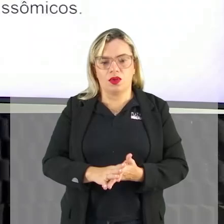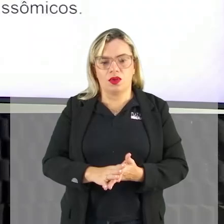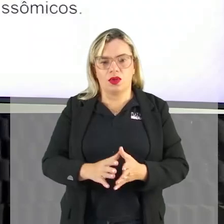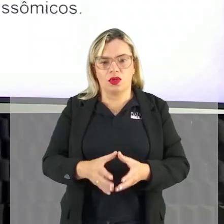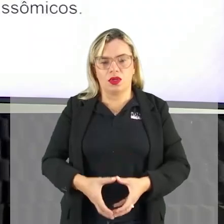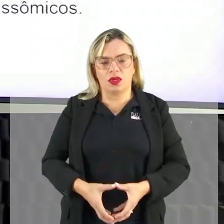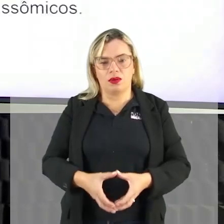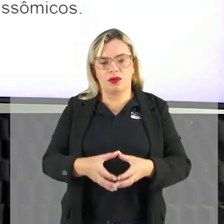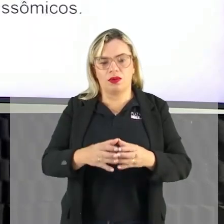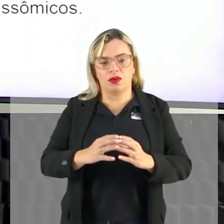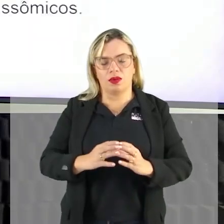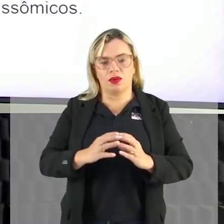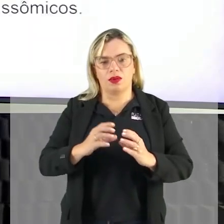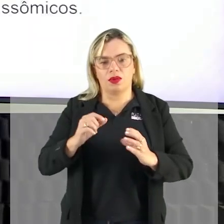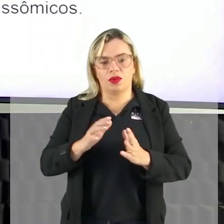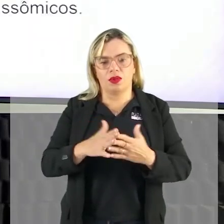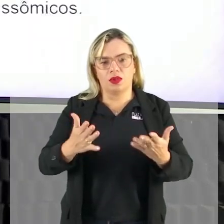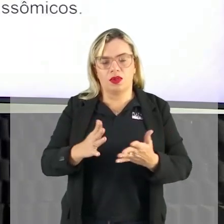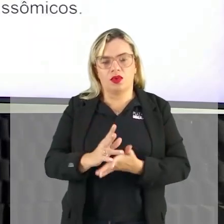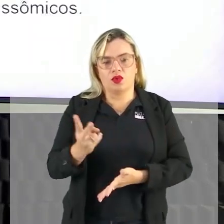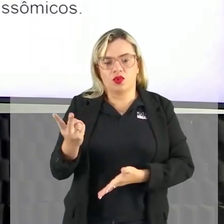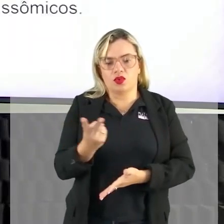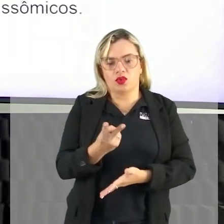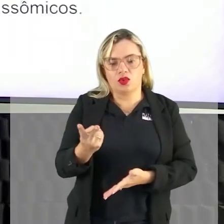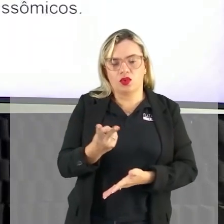se ambos têm